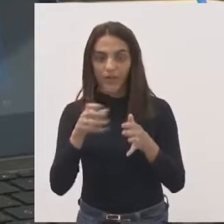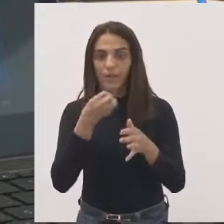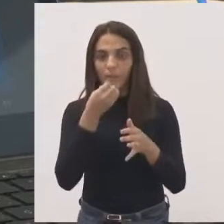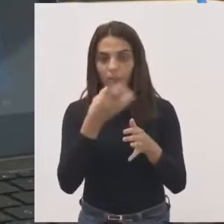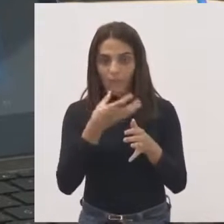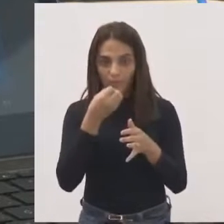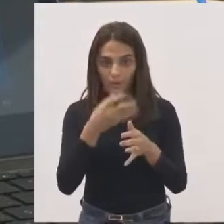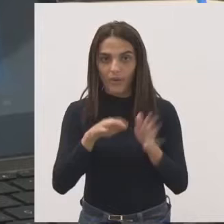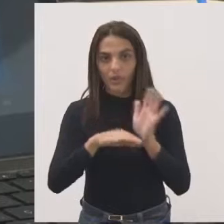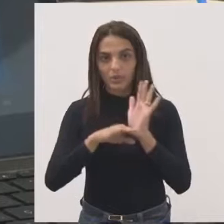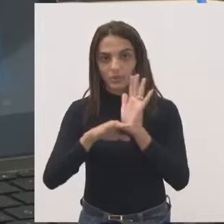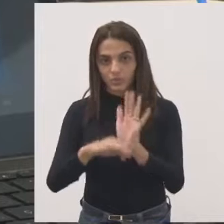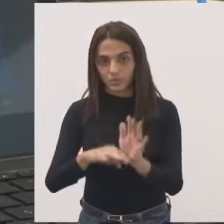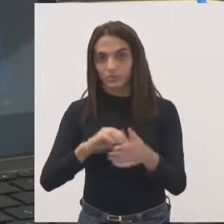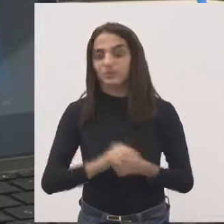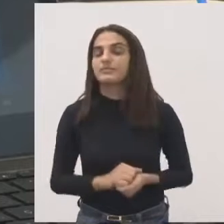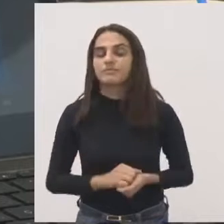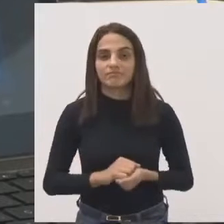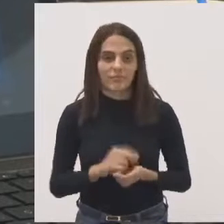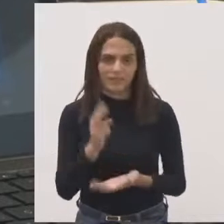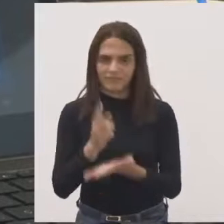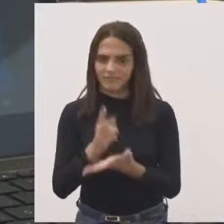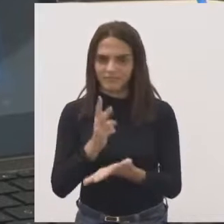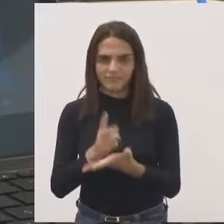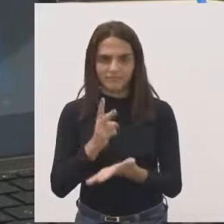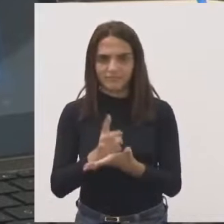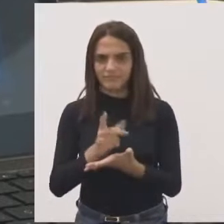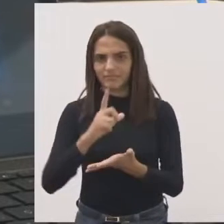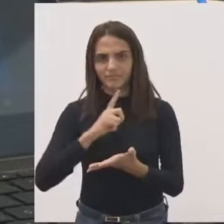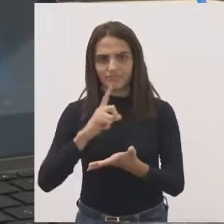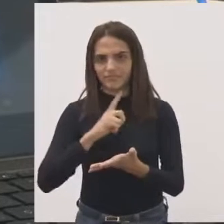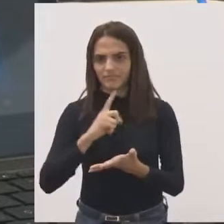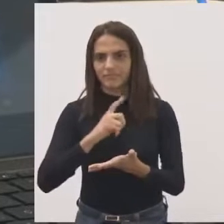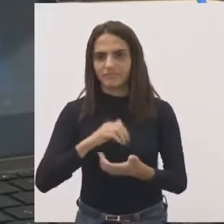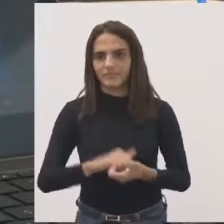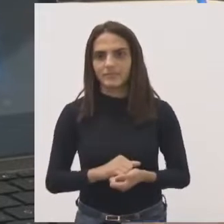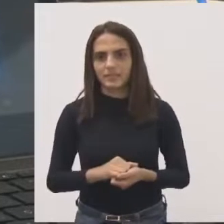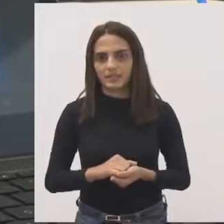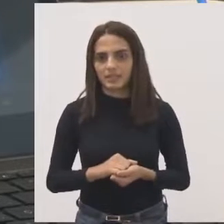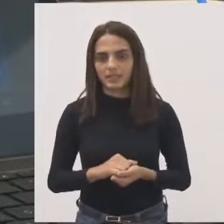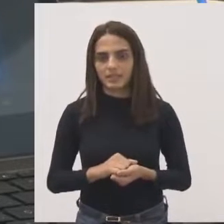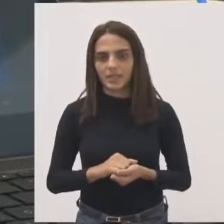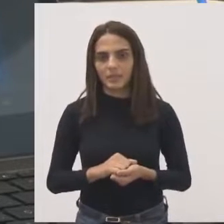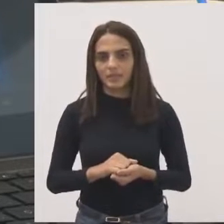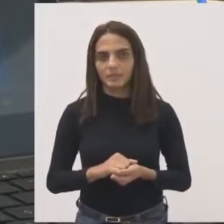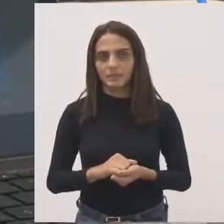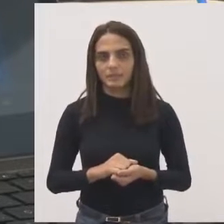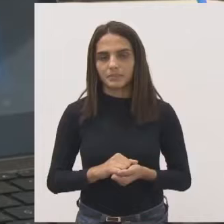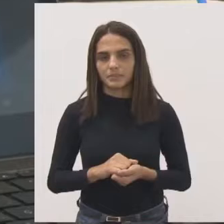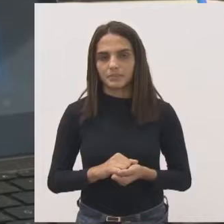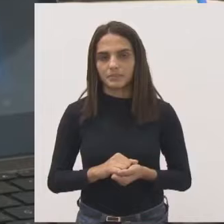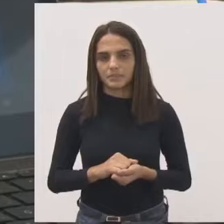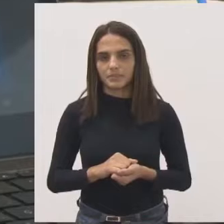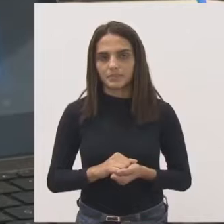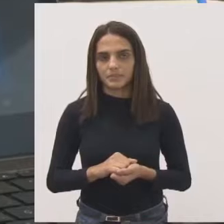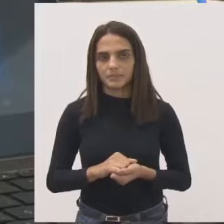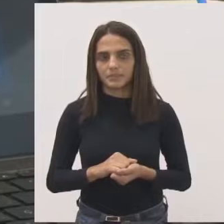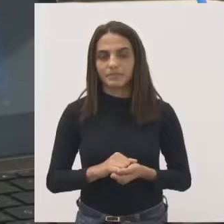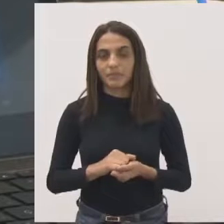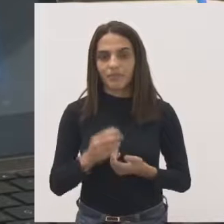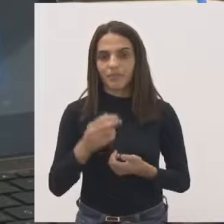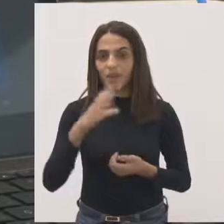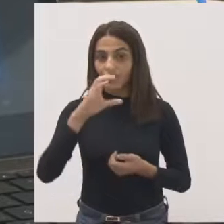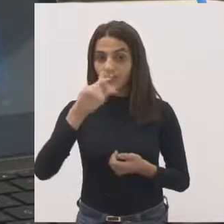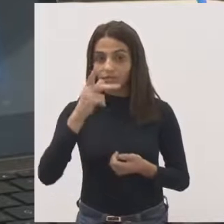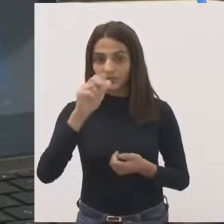ter lá a sua chave que vai durar para sempre, tá bom? Ela não vai expirar e vencer, etc e tal. E depois de você ter essa chave,